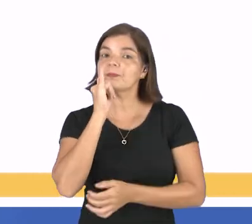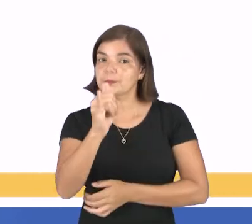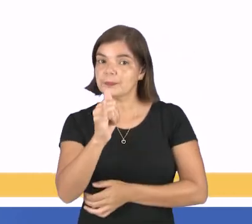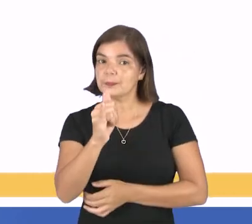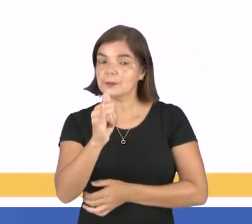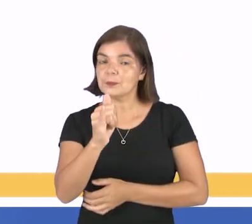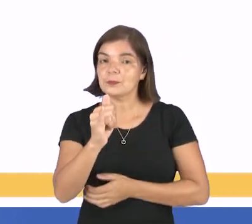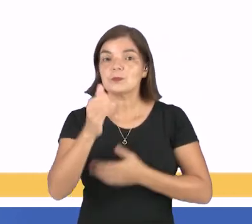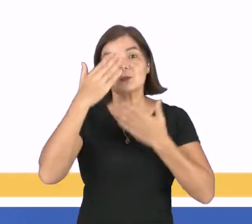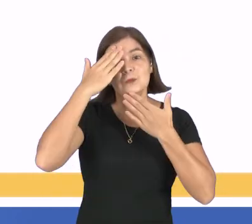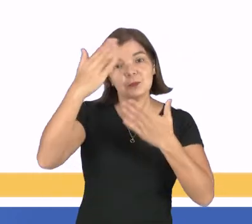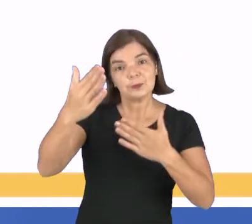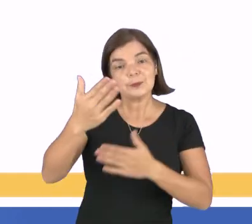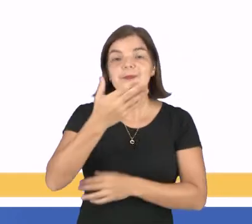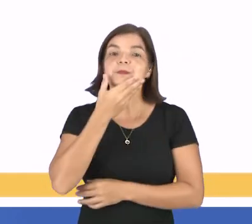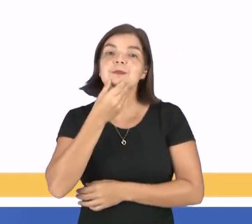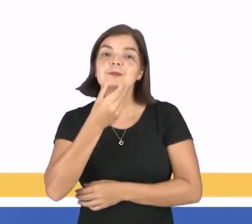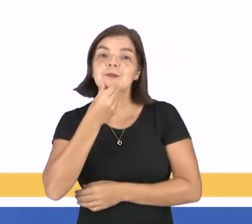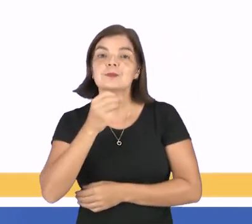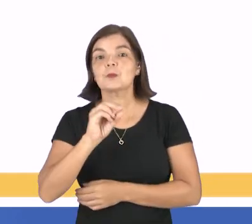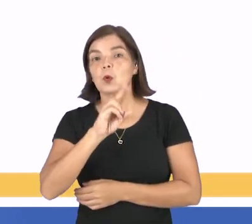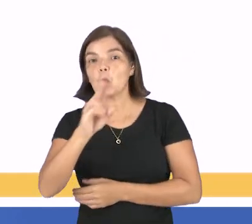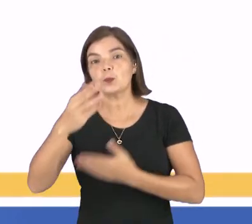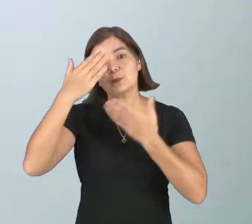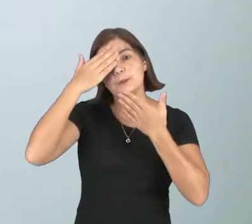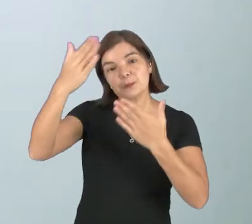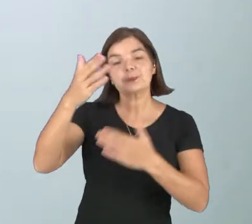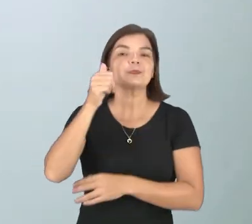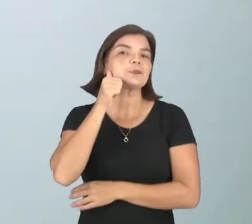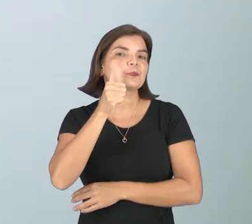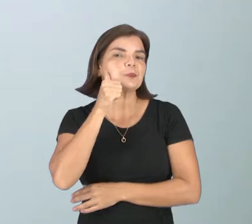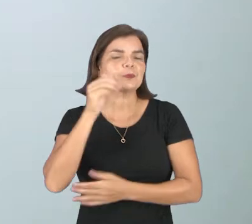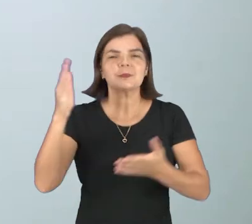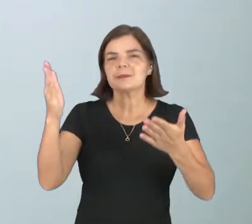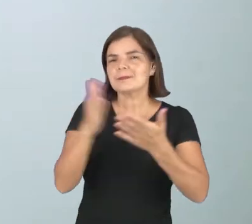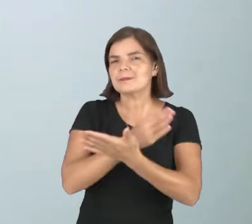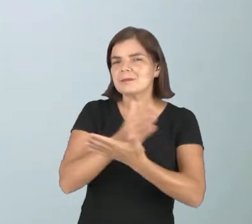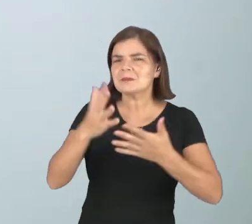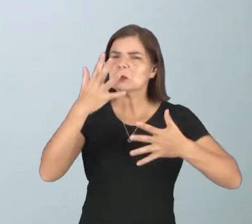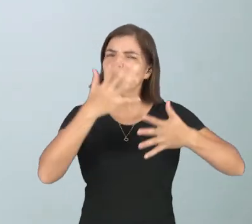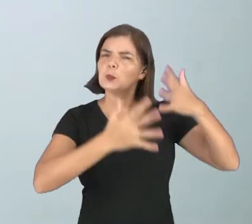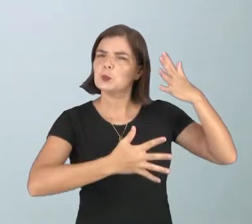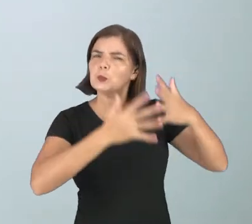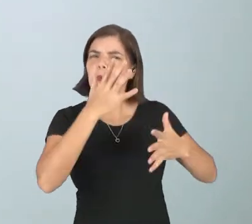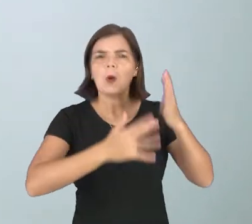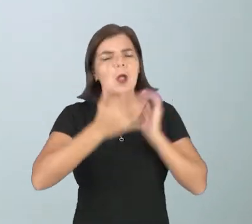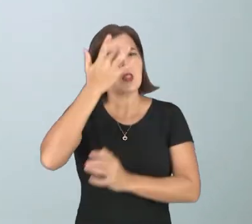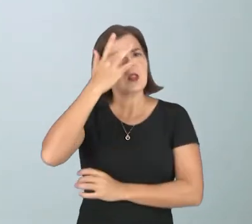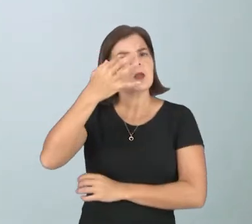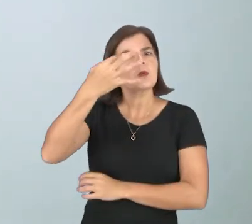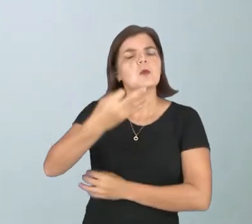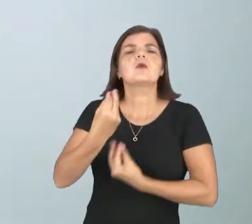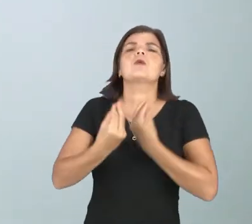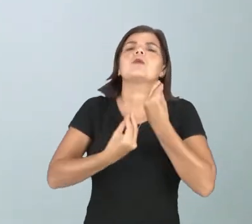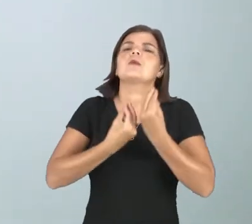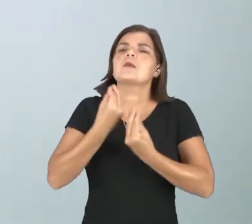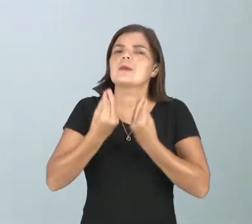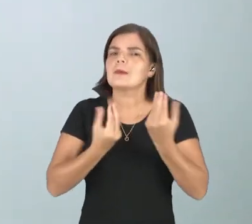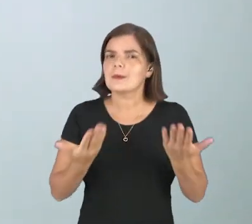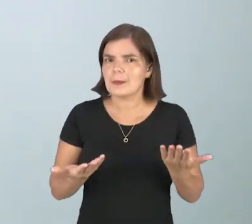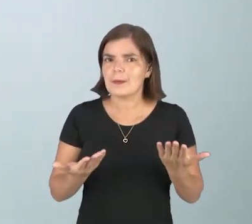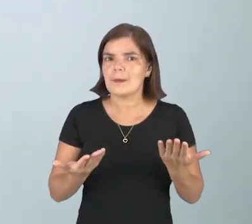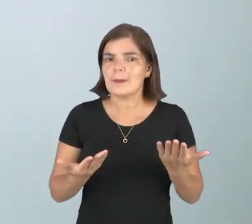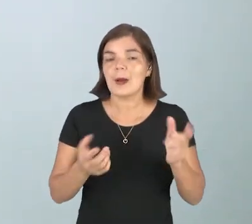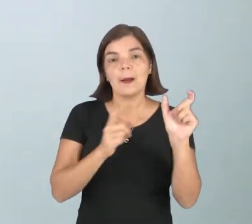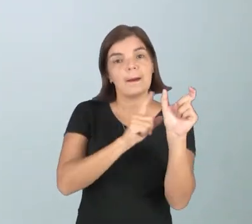diz obrigado ou obrigada? Né? Muitas pessoas acabam se confundindo, não sabem ao certo qual